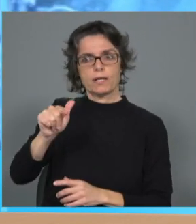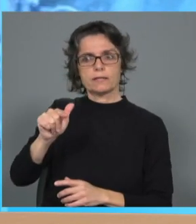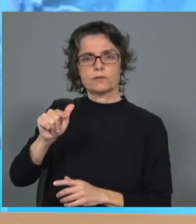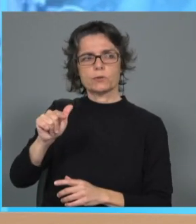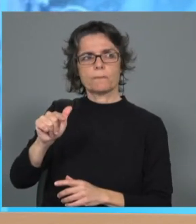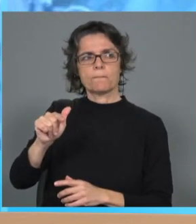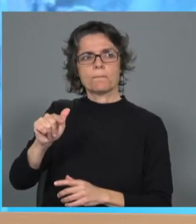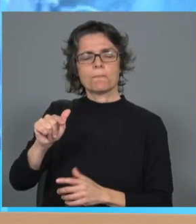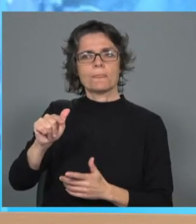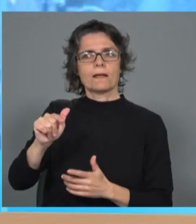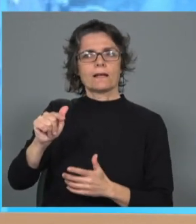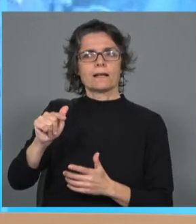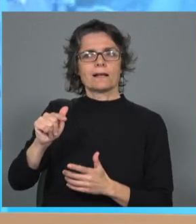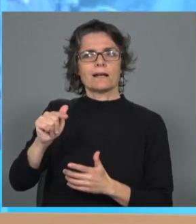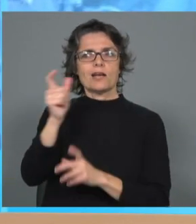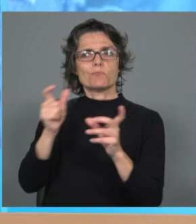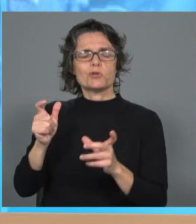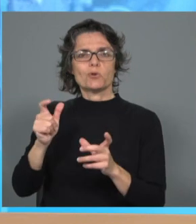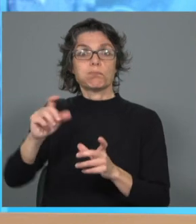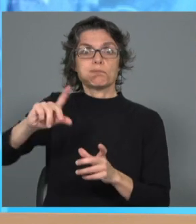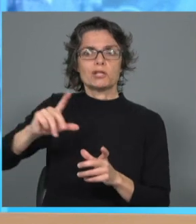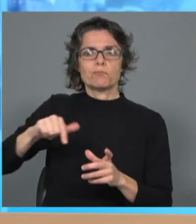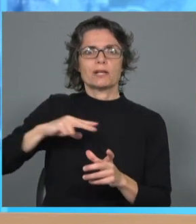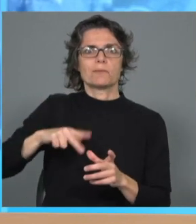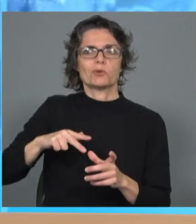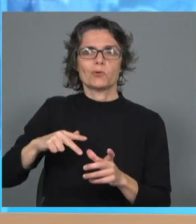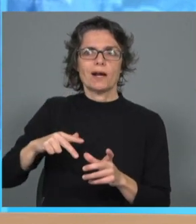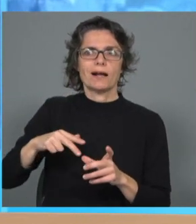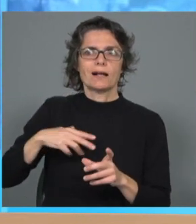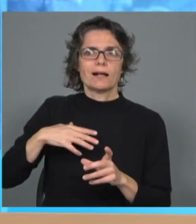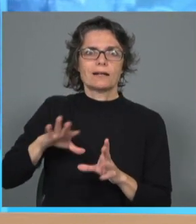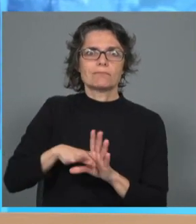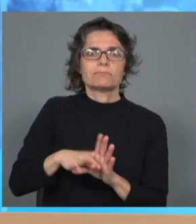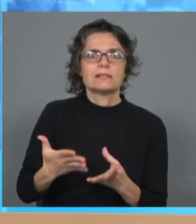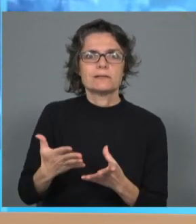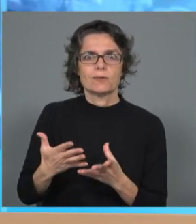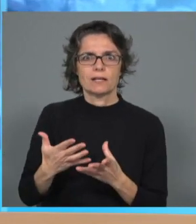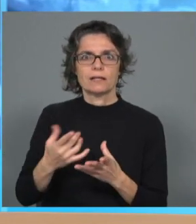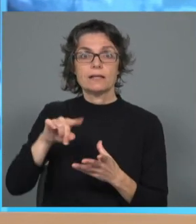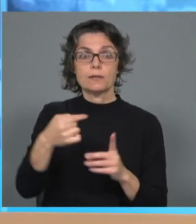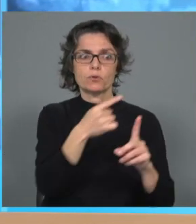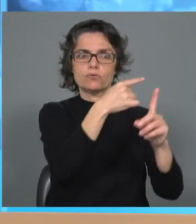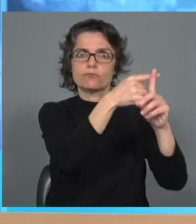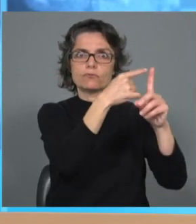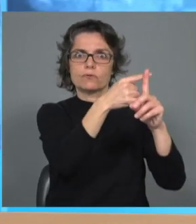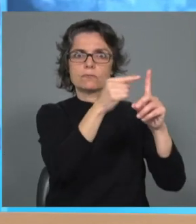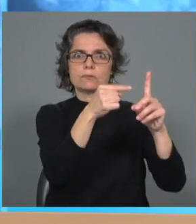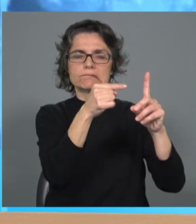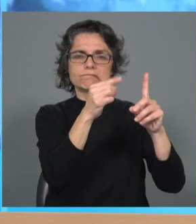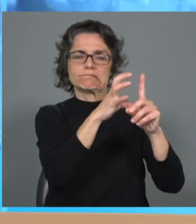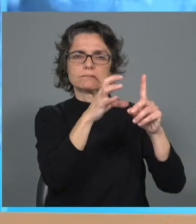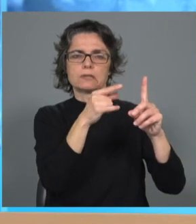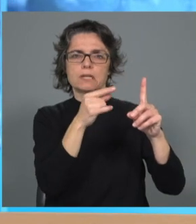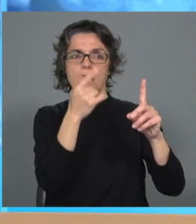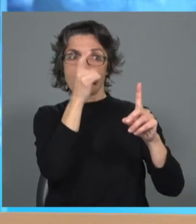estar associados a isso. Depois, a passagem dos símbolos, efetivamente, fisicamente, desassossegou muitas das